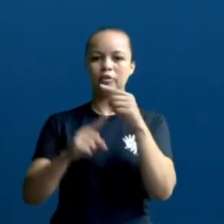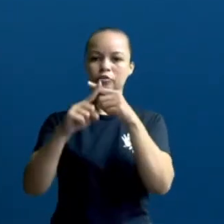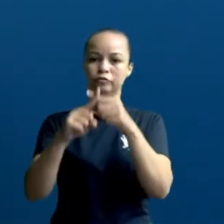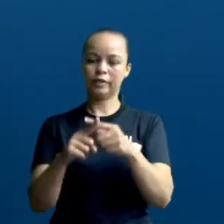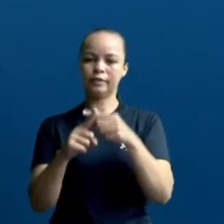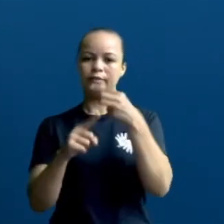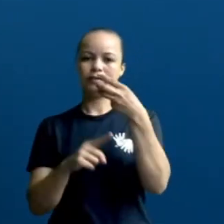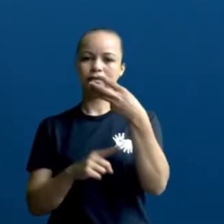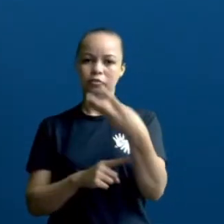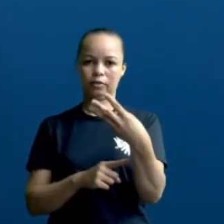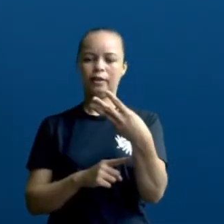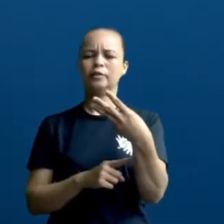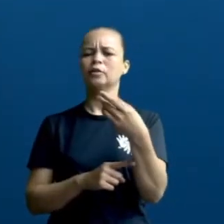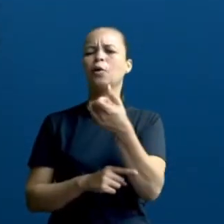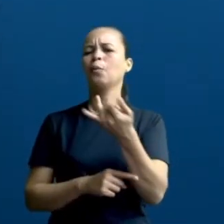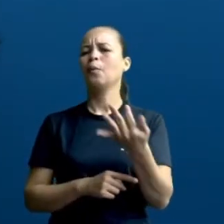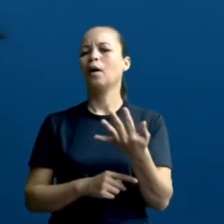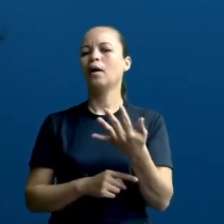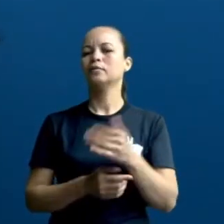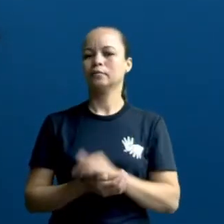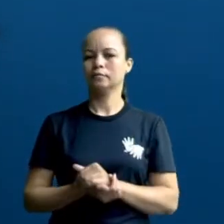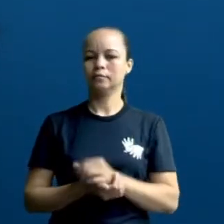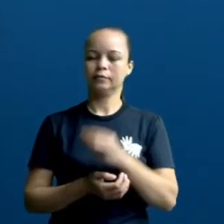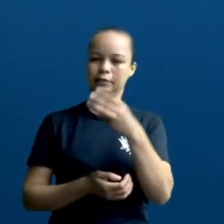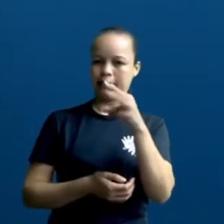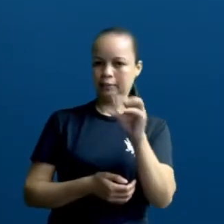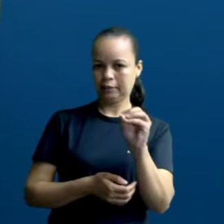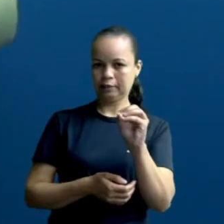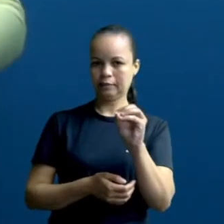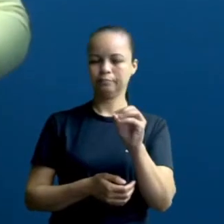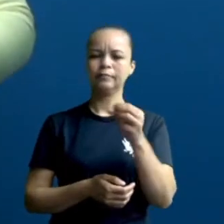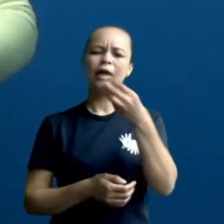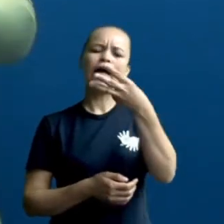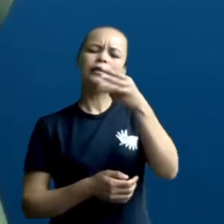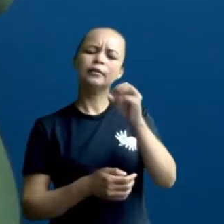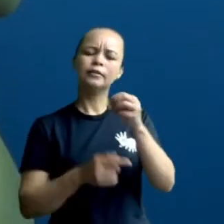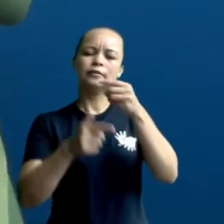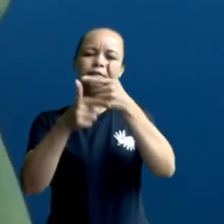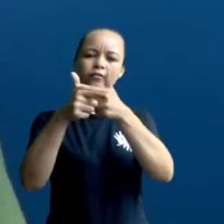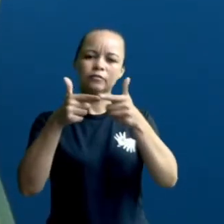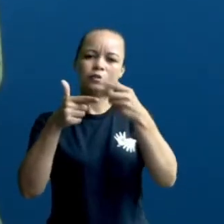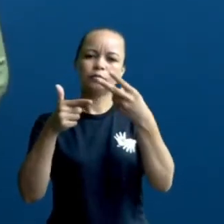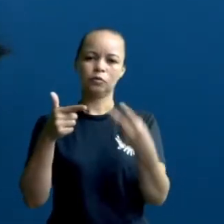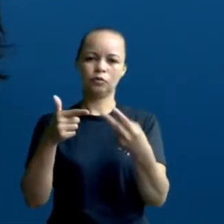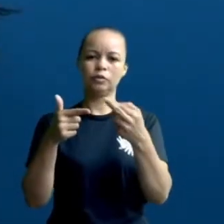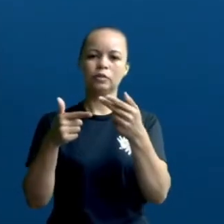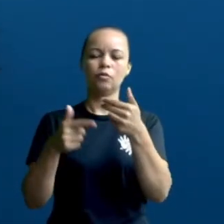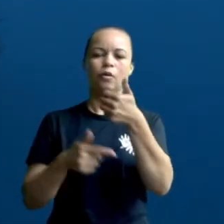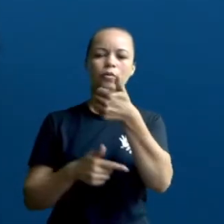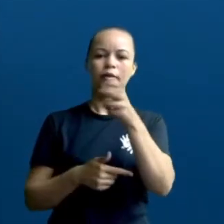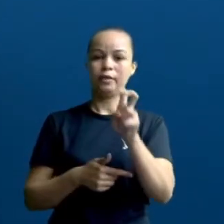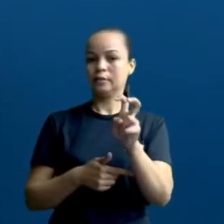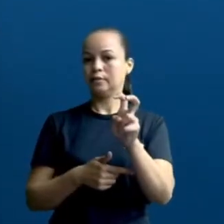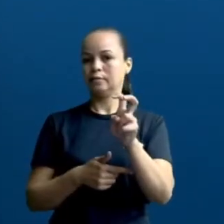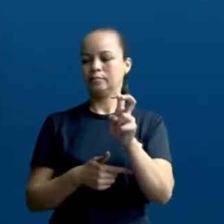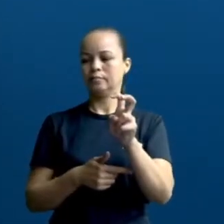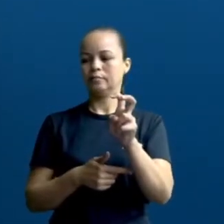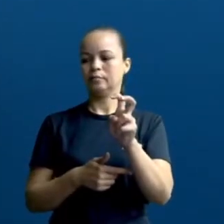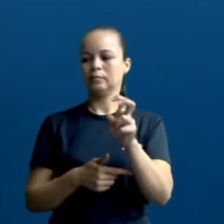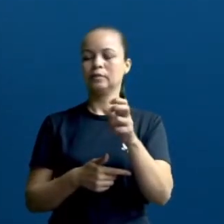vezes 3 dá quanto, gente? 30. 30 dividido por 2, 15. 15 o